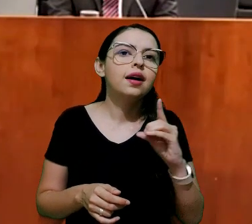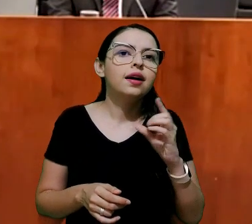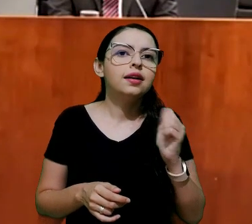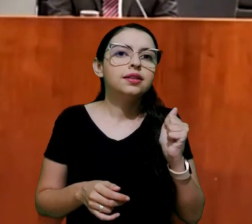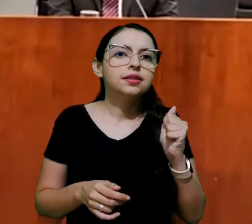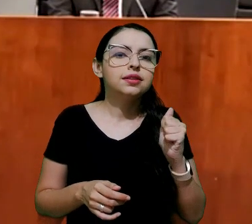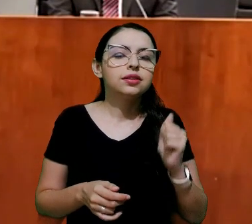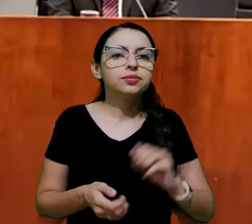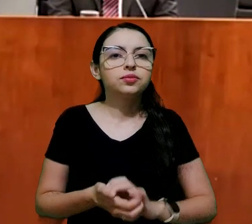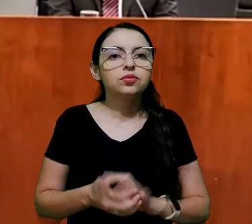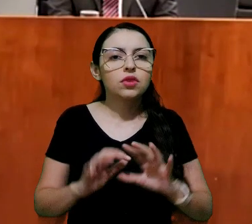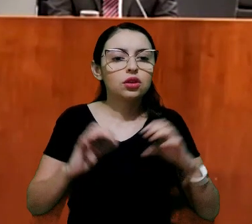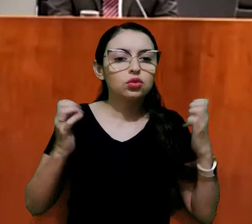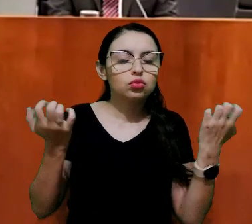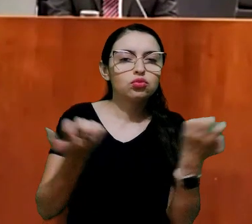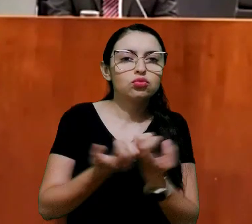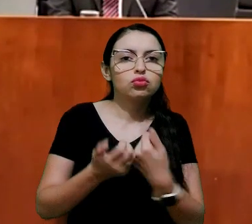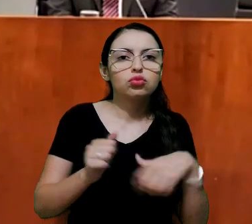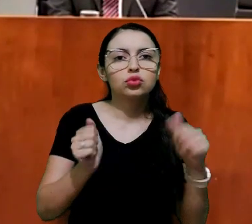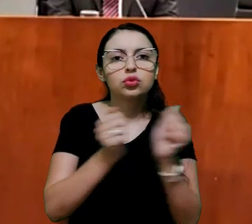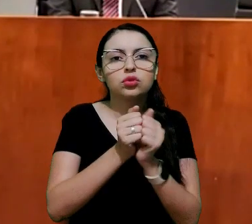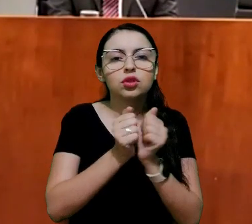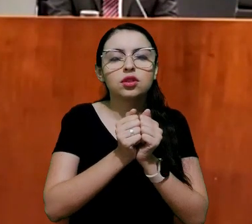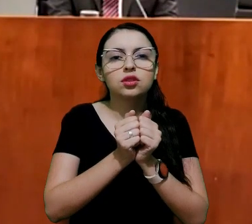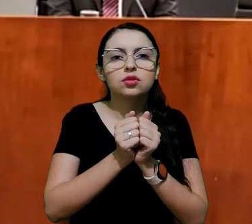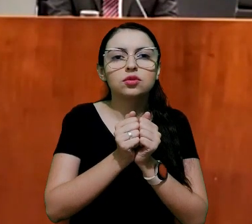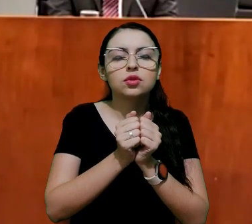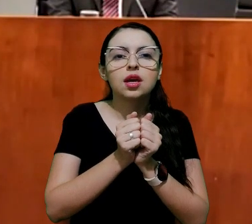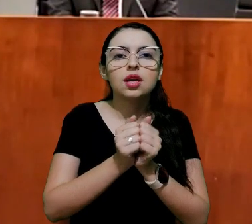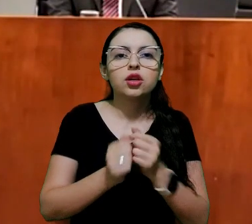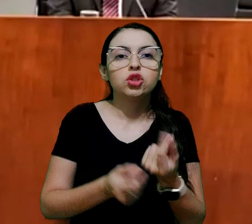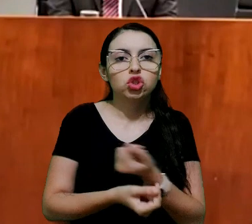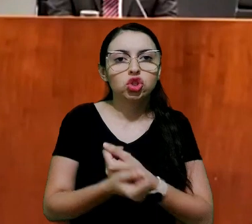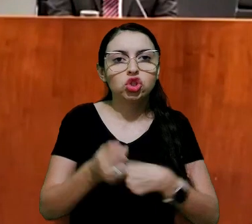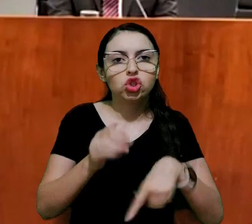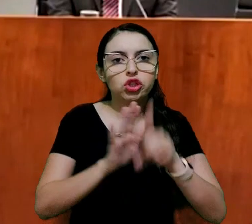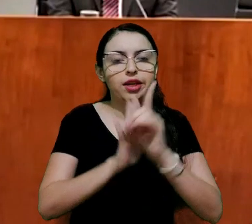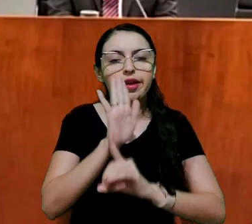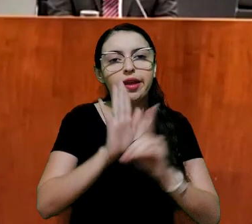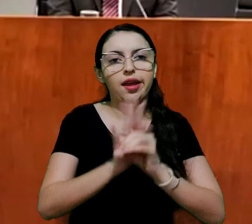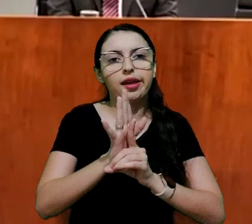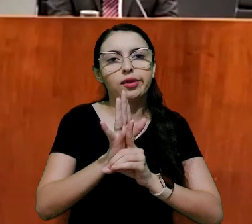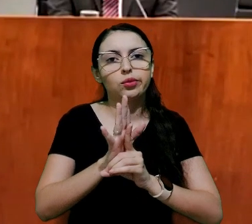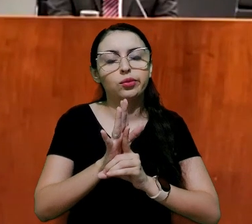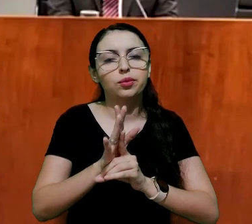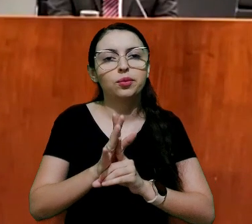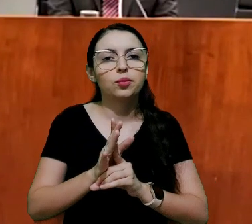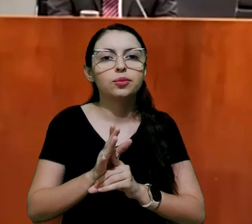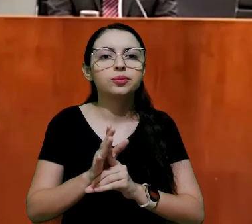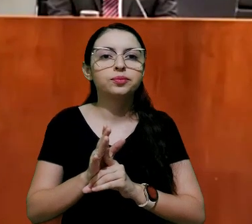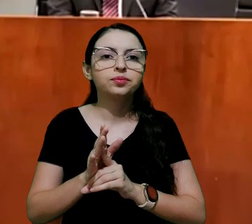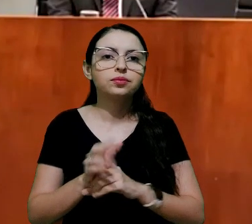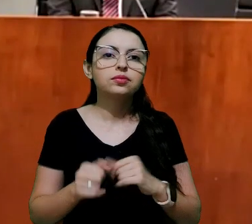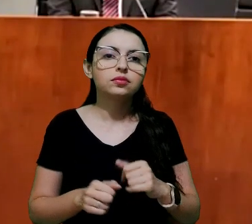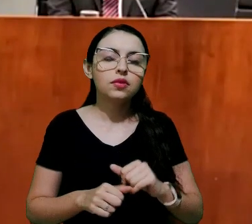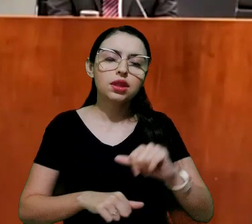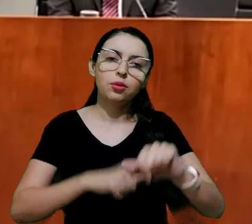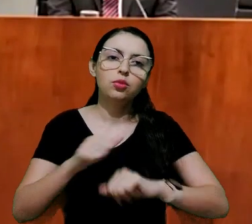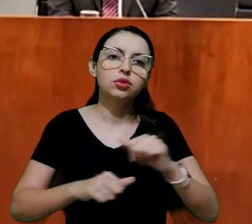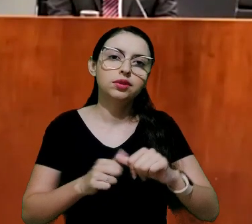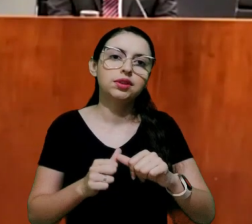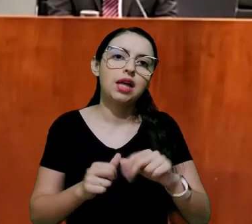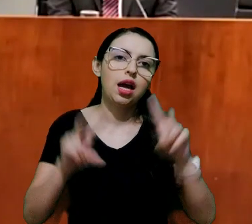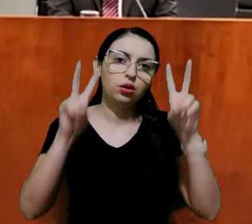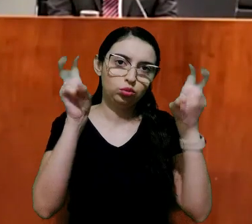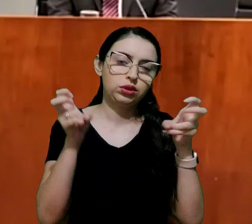daqueles bens sobre os quais o homem deita sua sombra, nós teríamos que mudar essa expressão. Sobre os